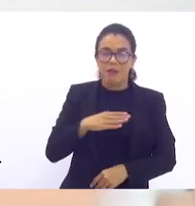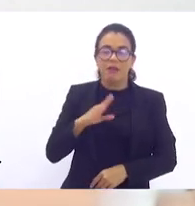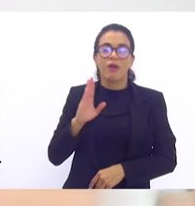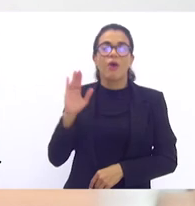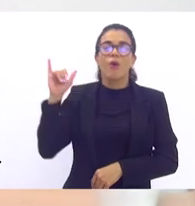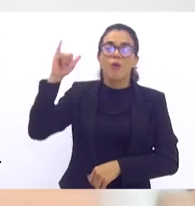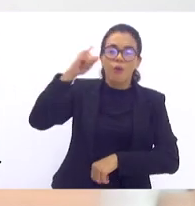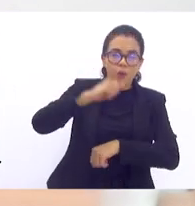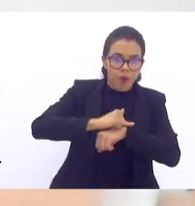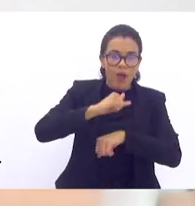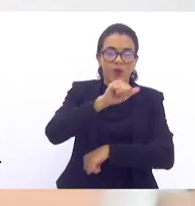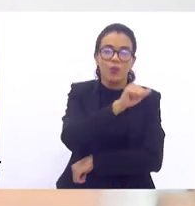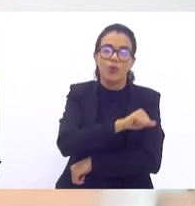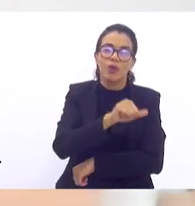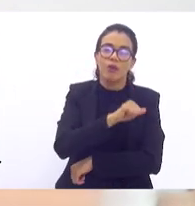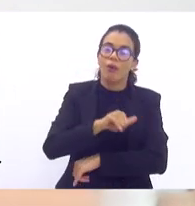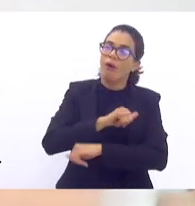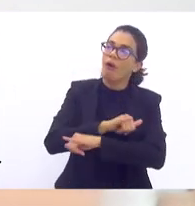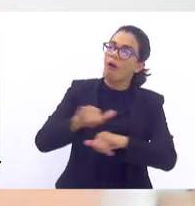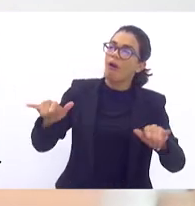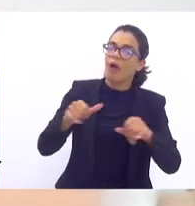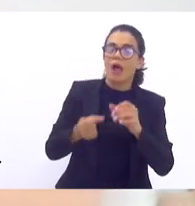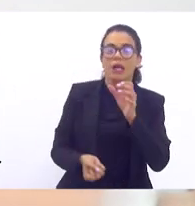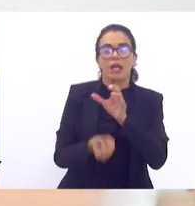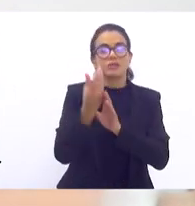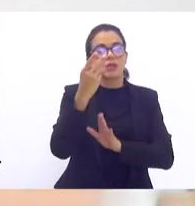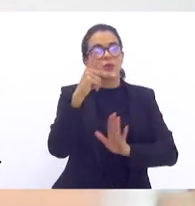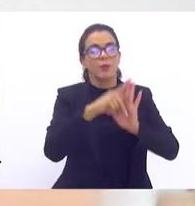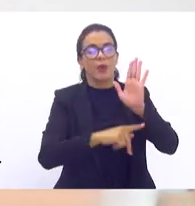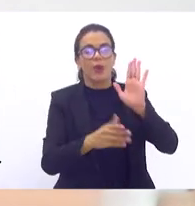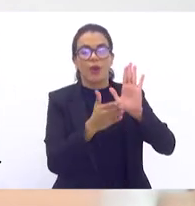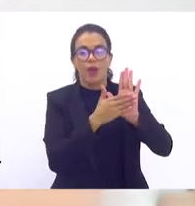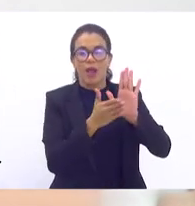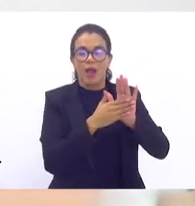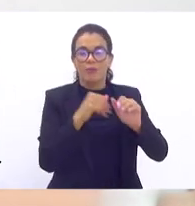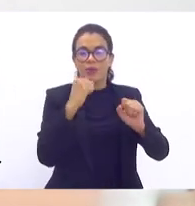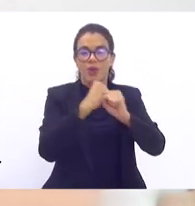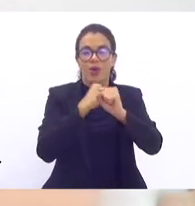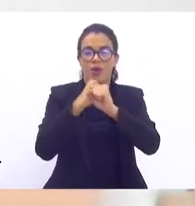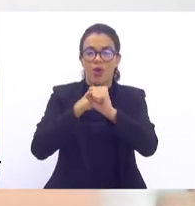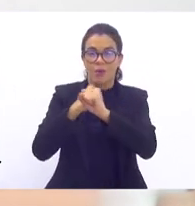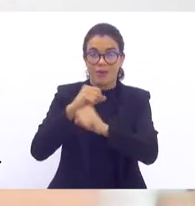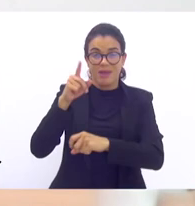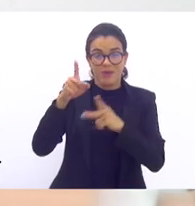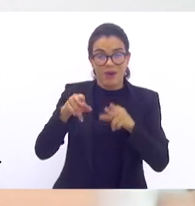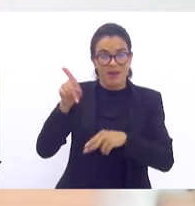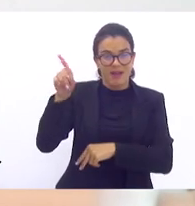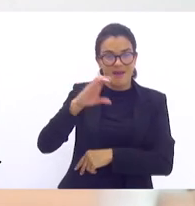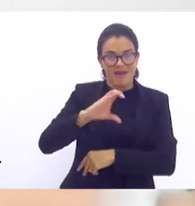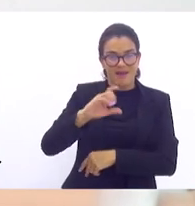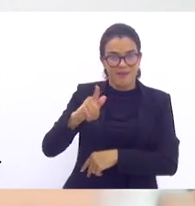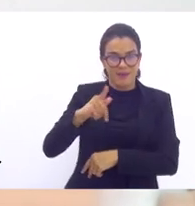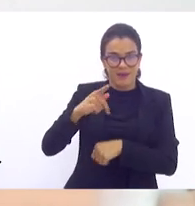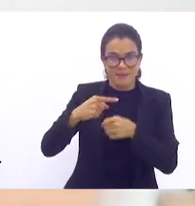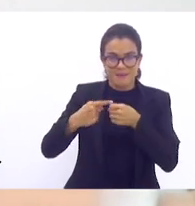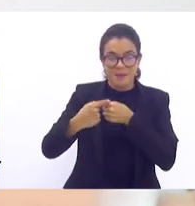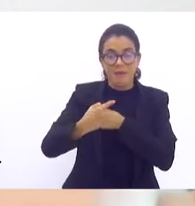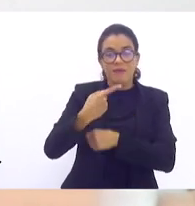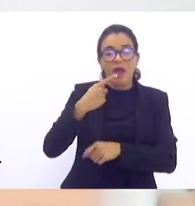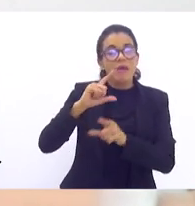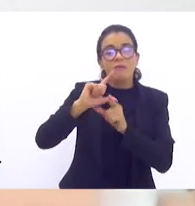o Rio de Janeiro anuncia uma obra por exemplo como foi anunciada agora em Campo Grande e vai embora